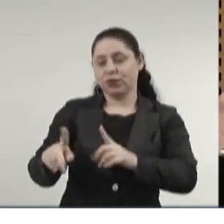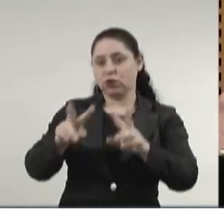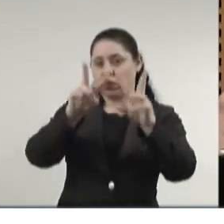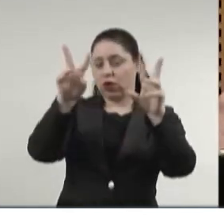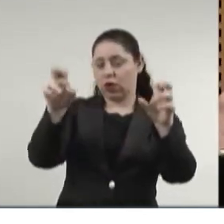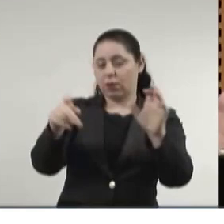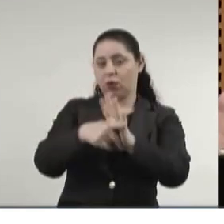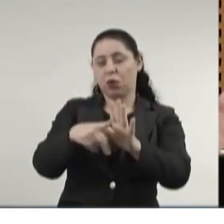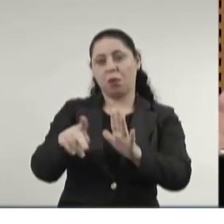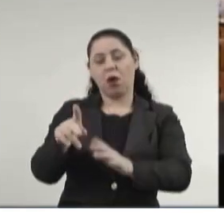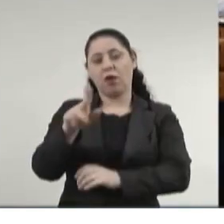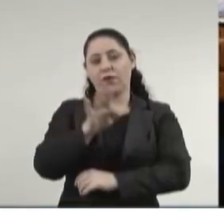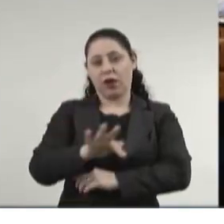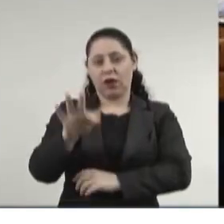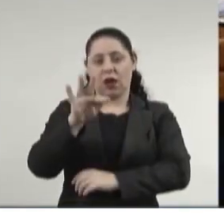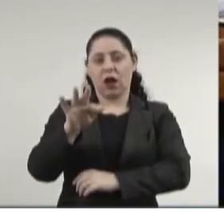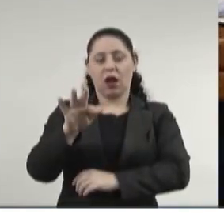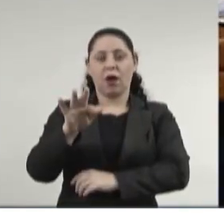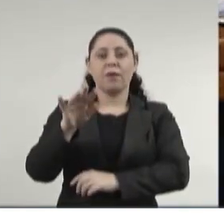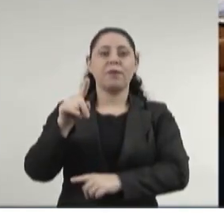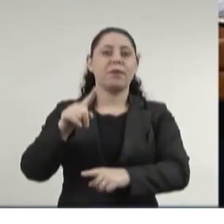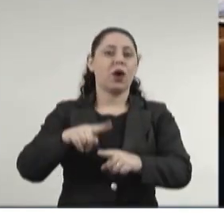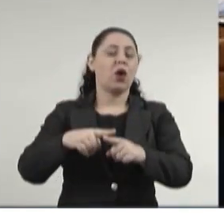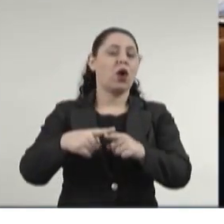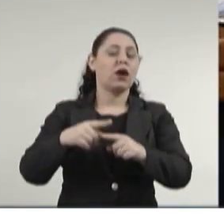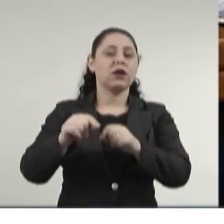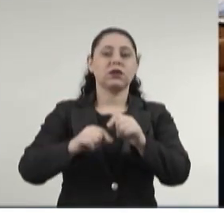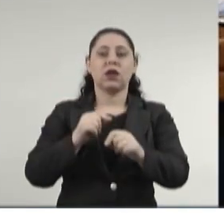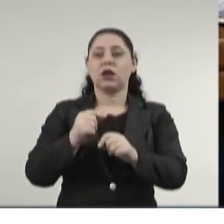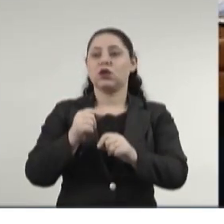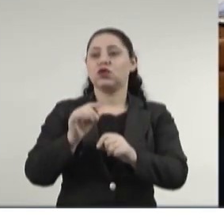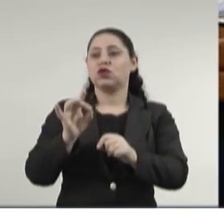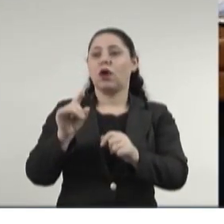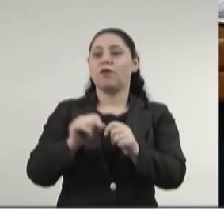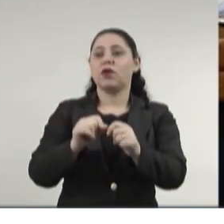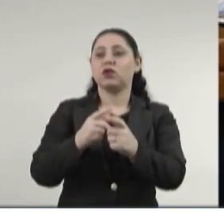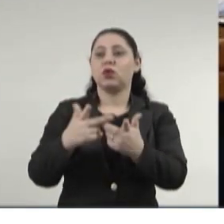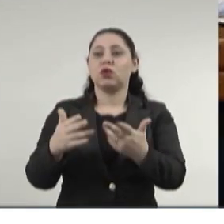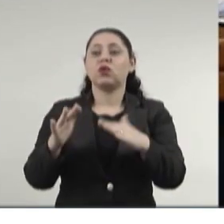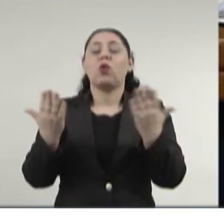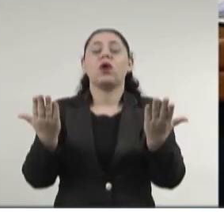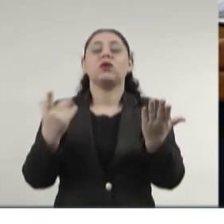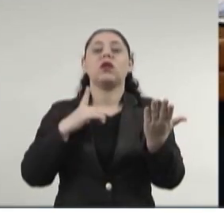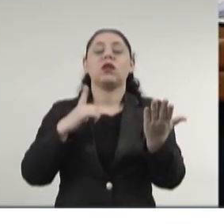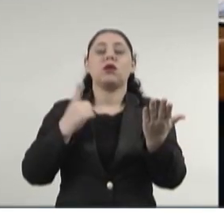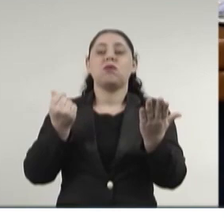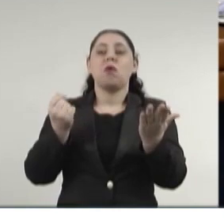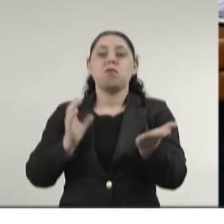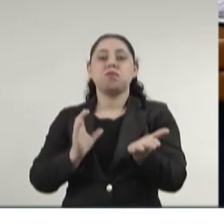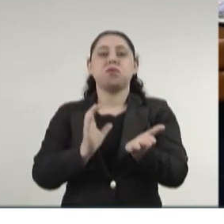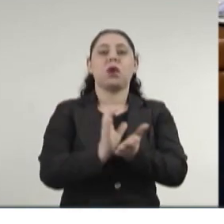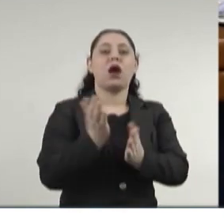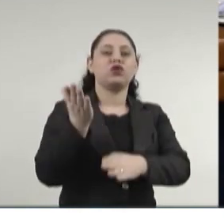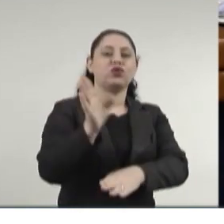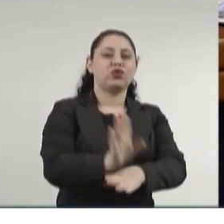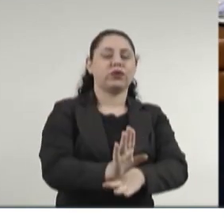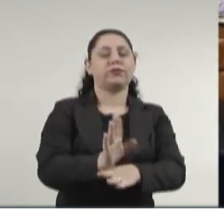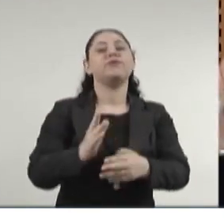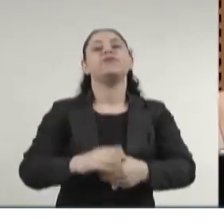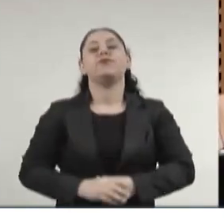tudo para a União é esse tipo de compensação financeira, né? E, portanto,